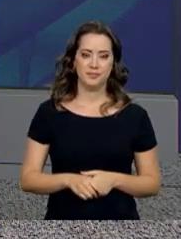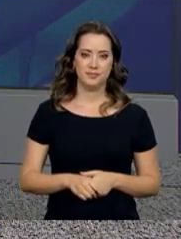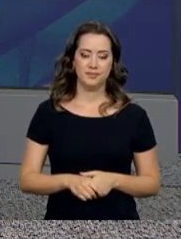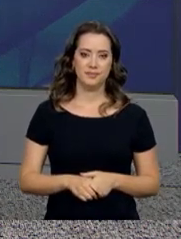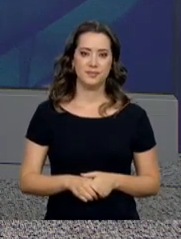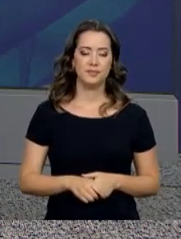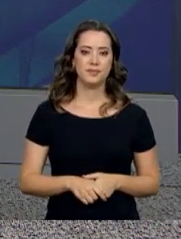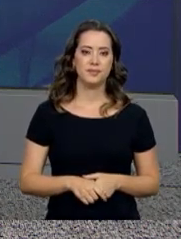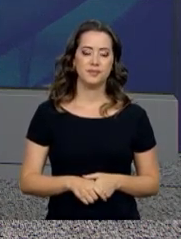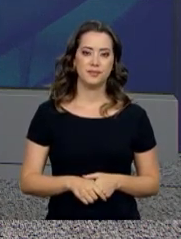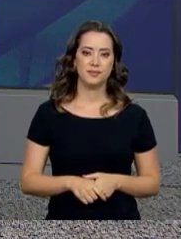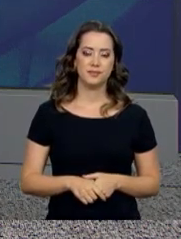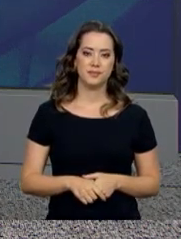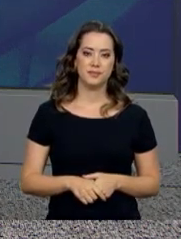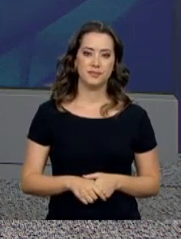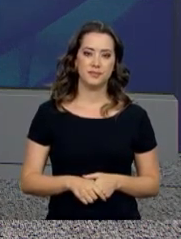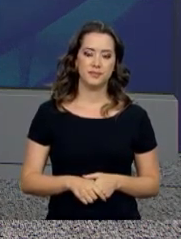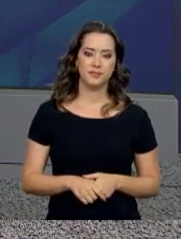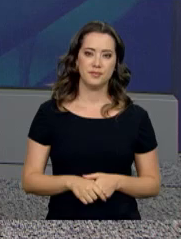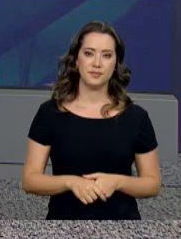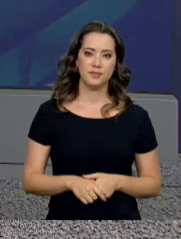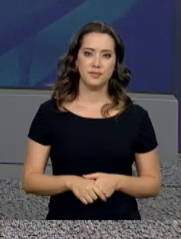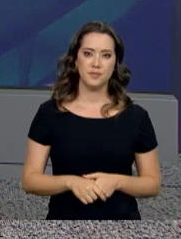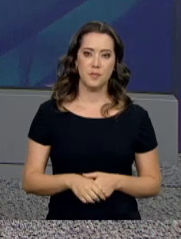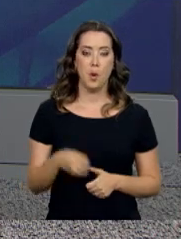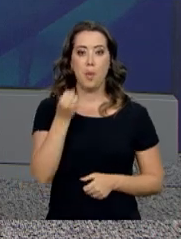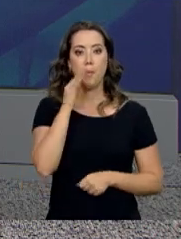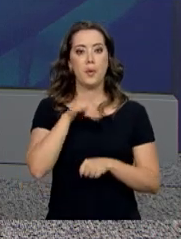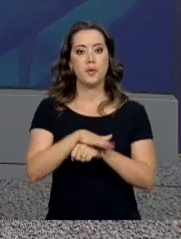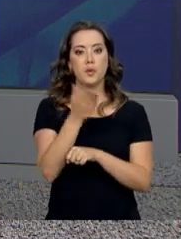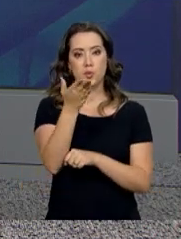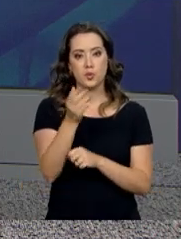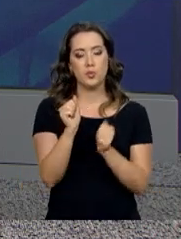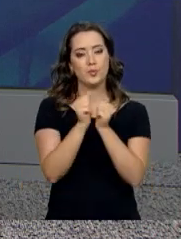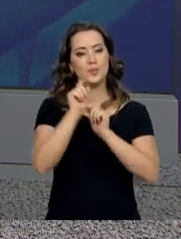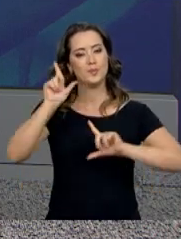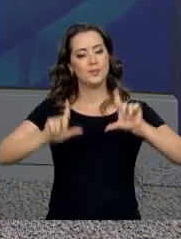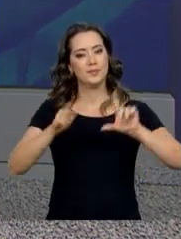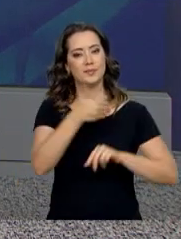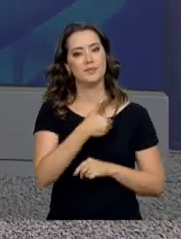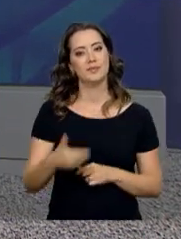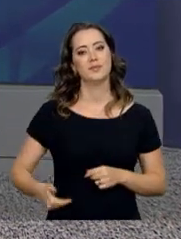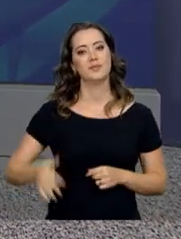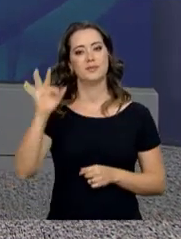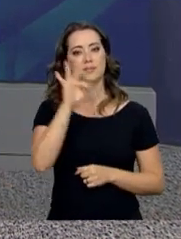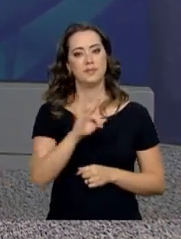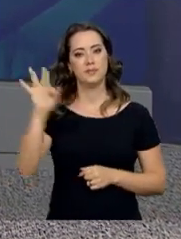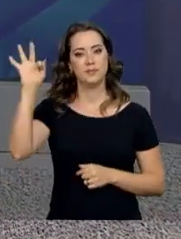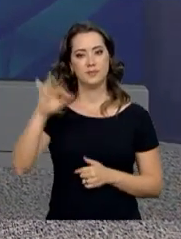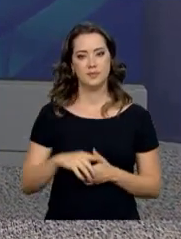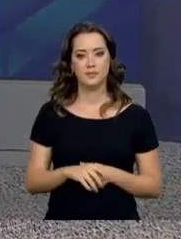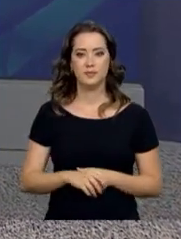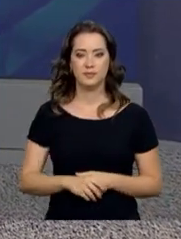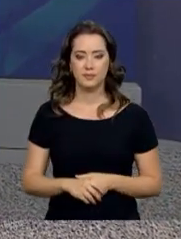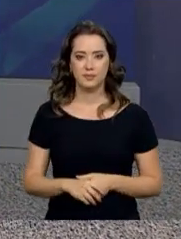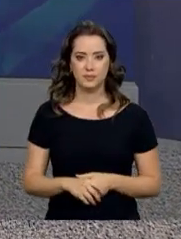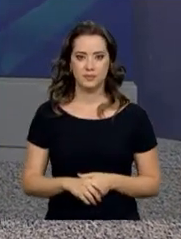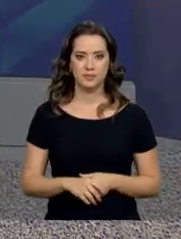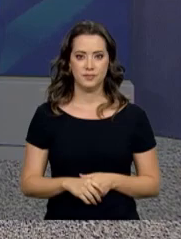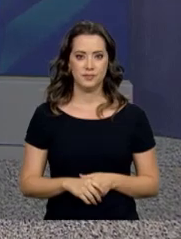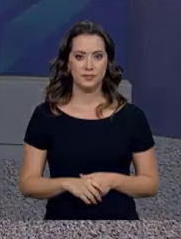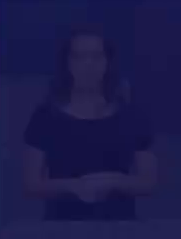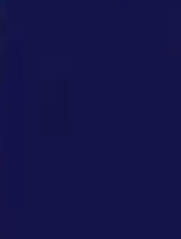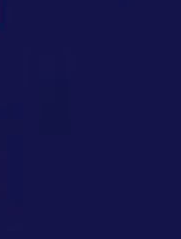359 5 084 uma ótima noite pra você continue com a gente aqui na nbr a tv do governo federal